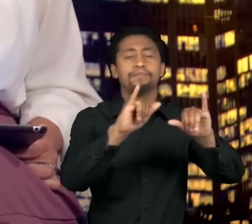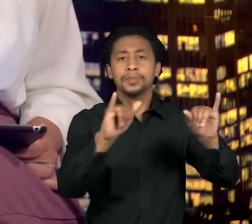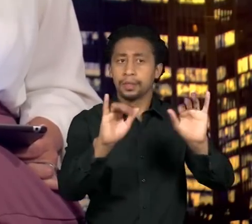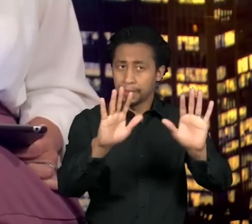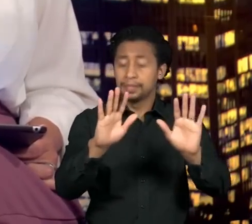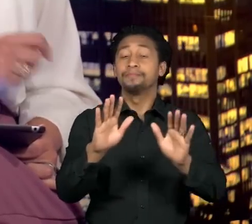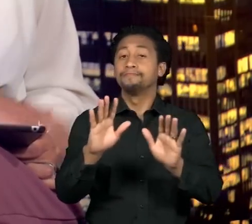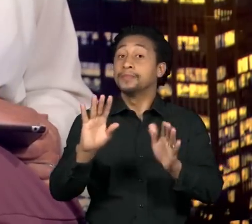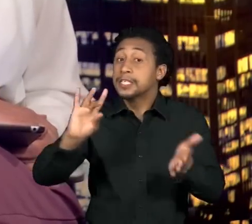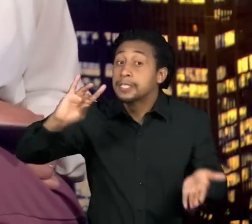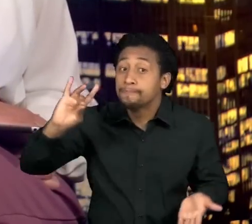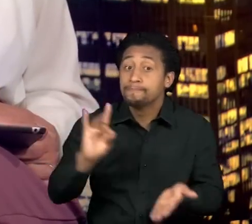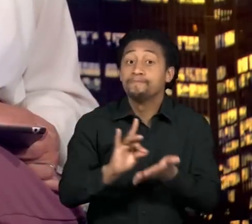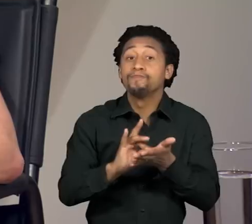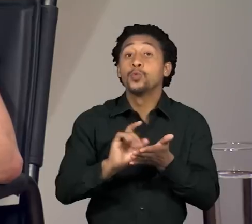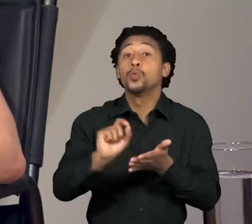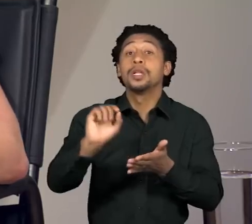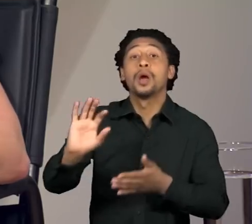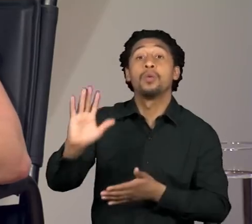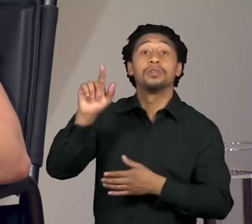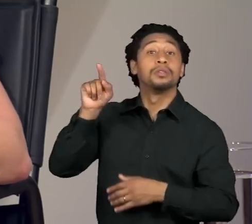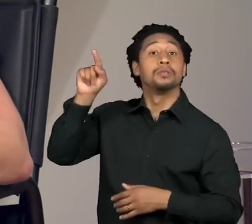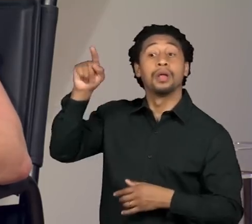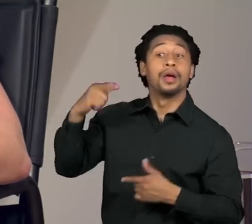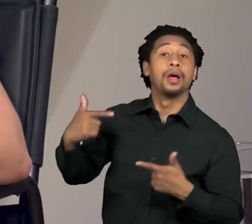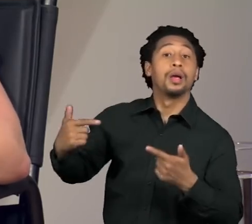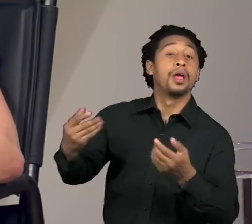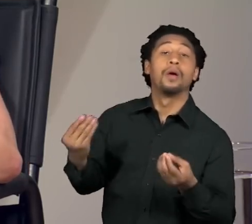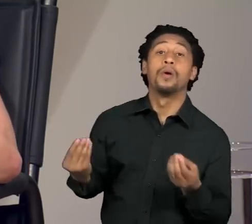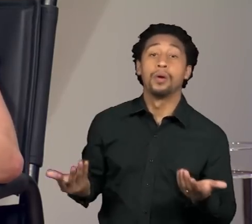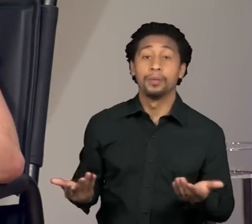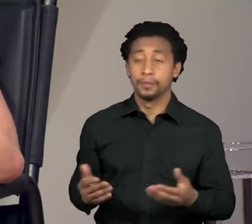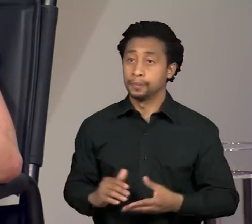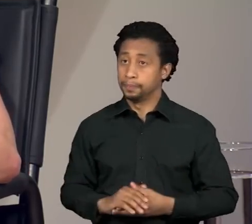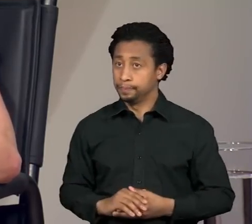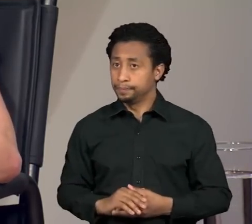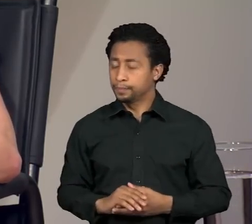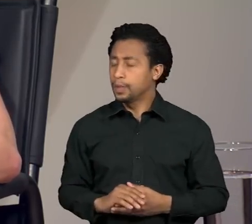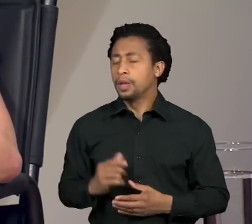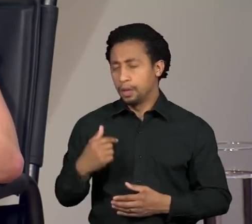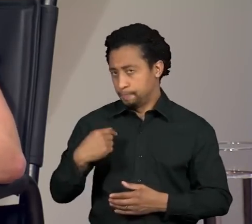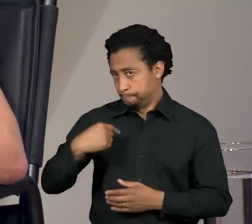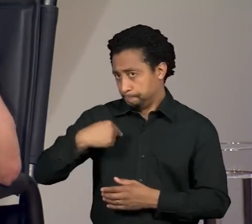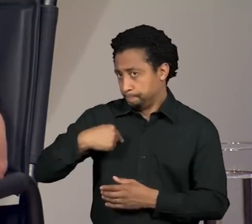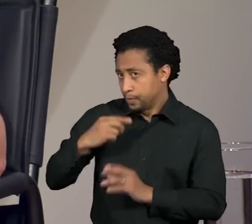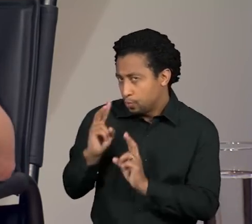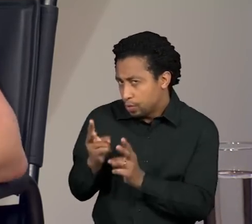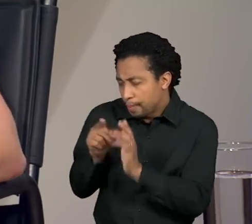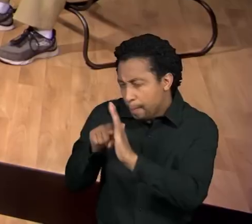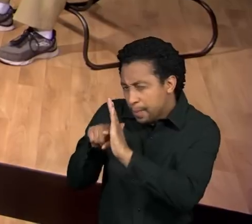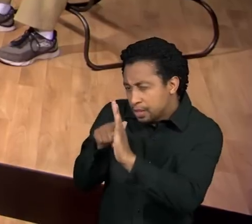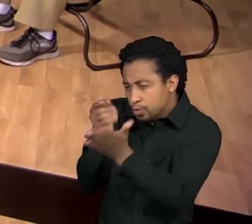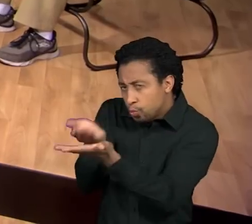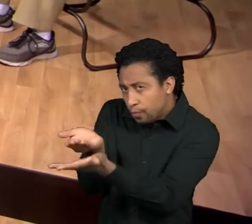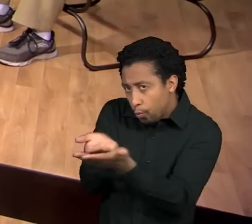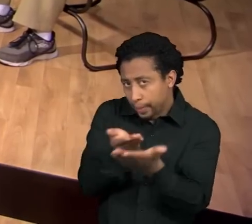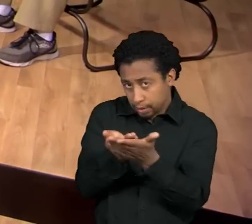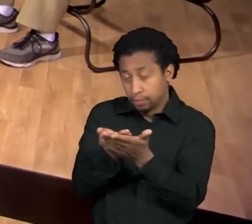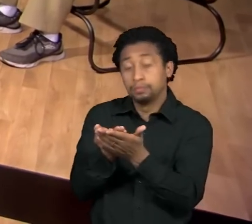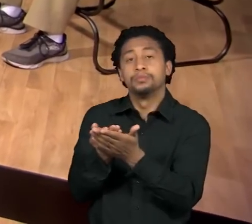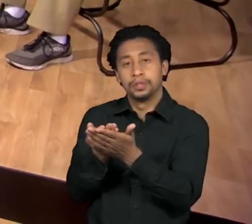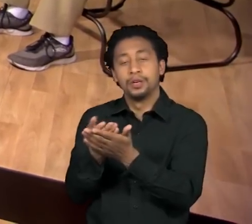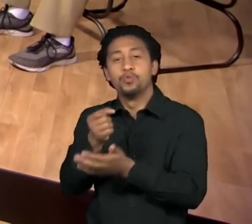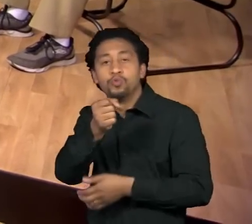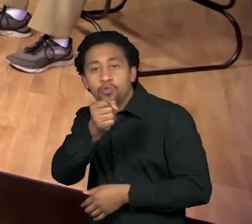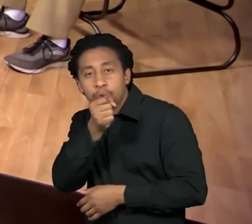real, da dimensão de tudo que está acontecendo? Eu sempre procuro buscar as informações, tanto na mídia ocidental, né, e